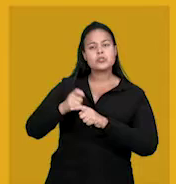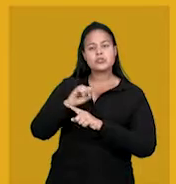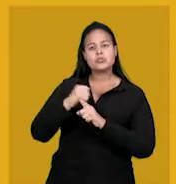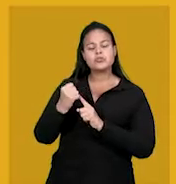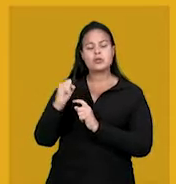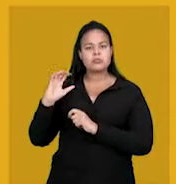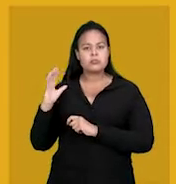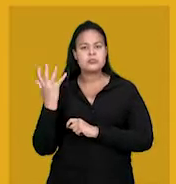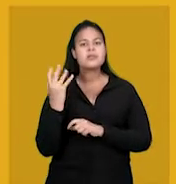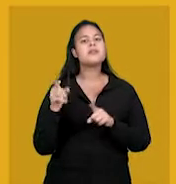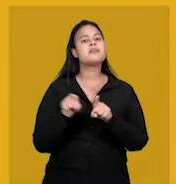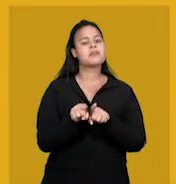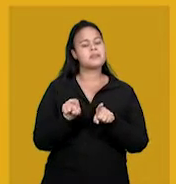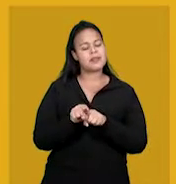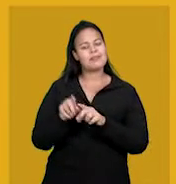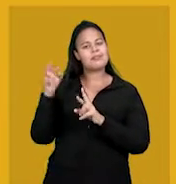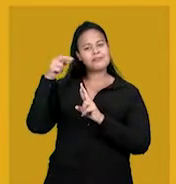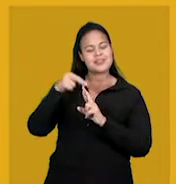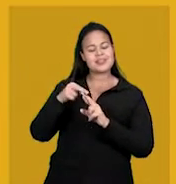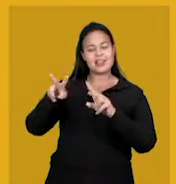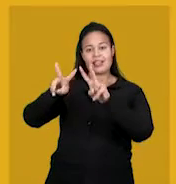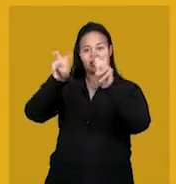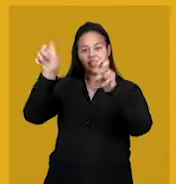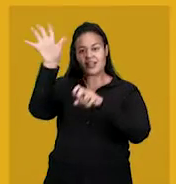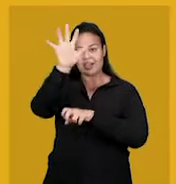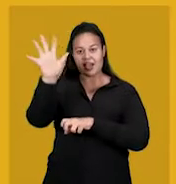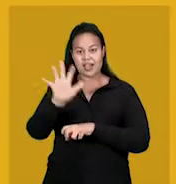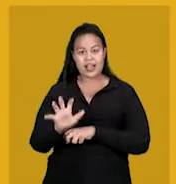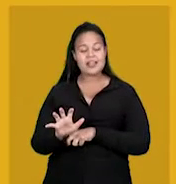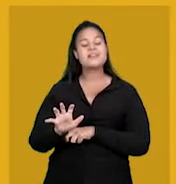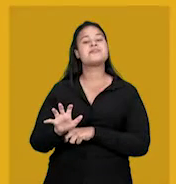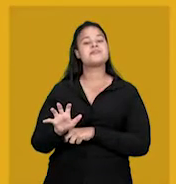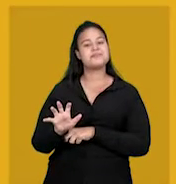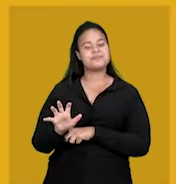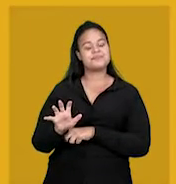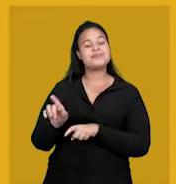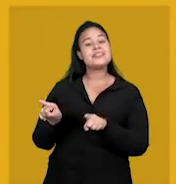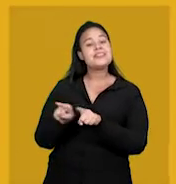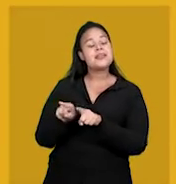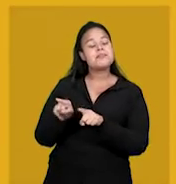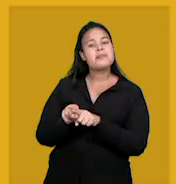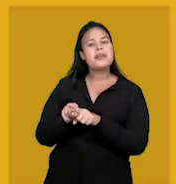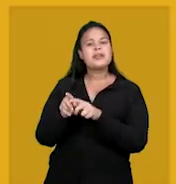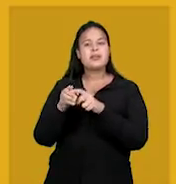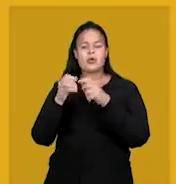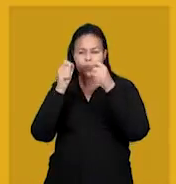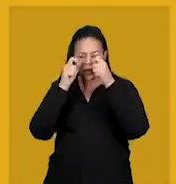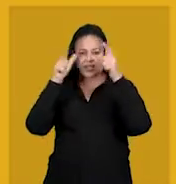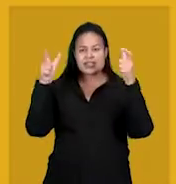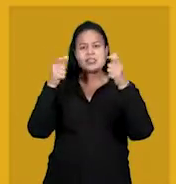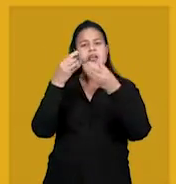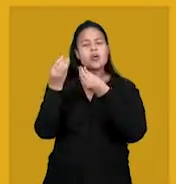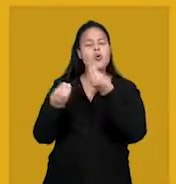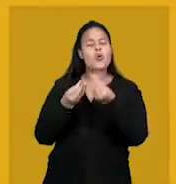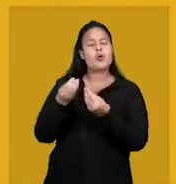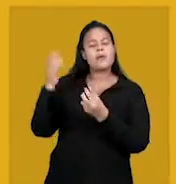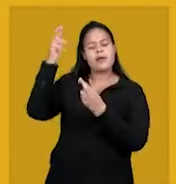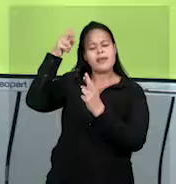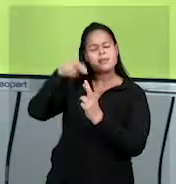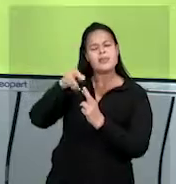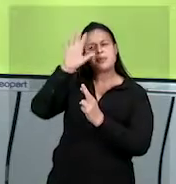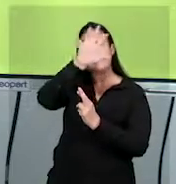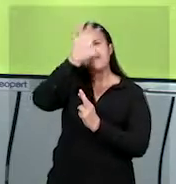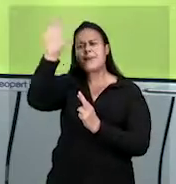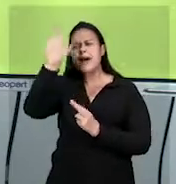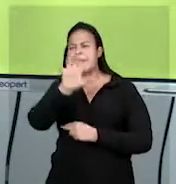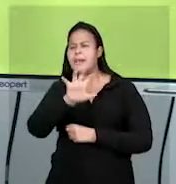socioambientais, representadas em mapas temáticos e com diferentes projeções cartográficas, e também a gente vai conhecer diferentes formas de representação cartográfica, ou seja, diferentes